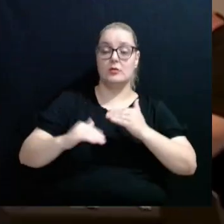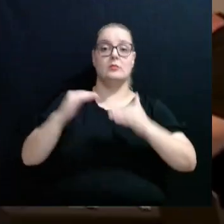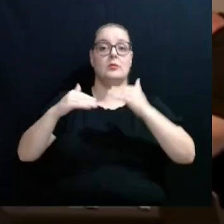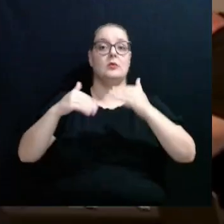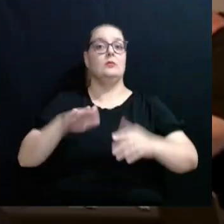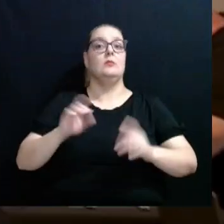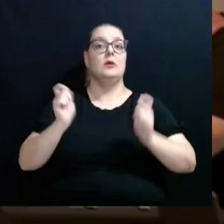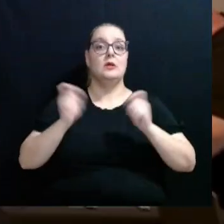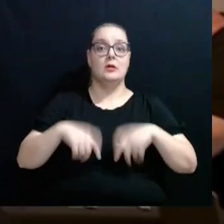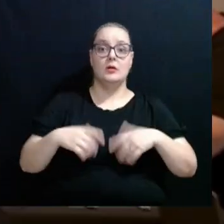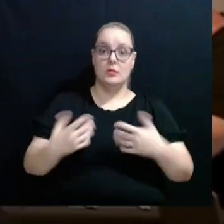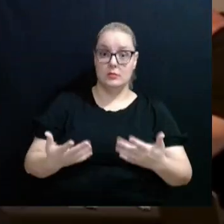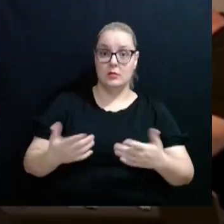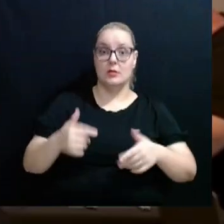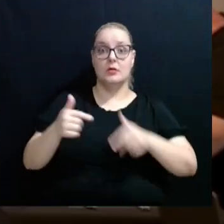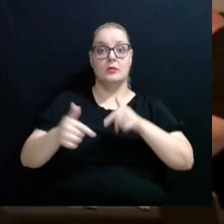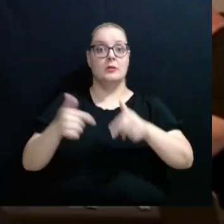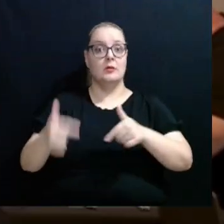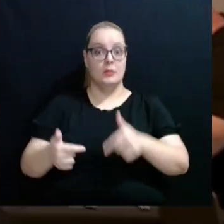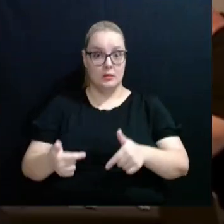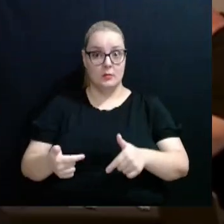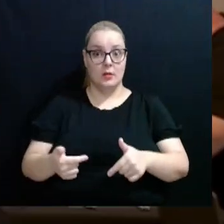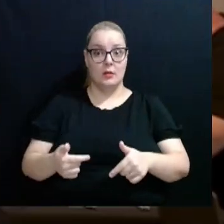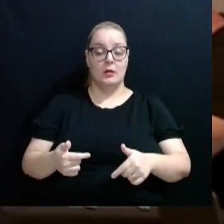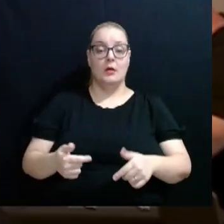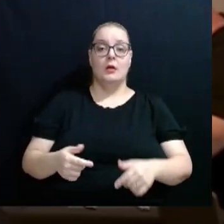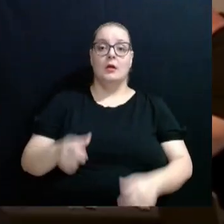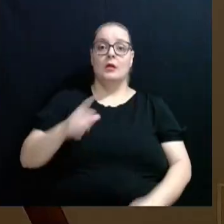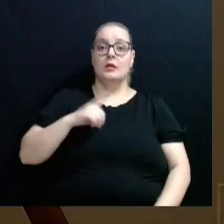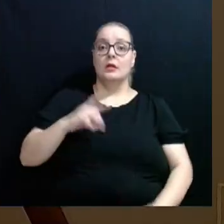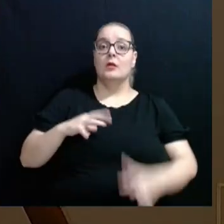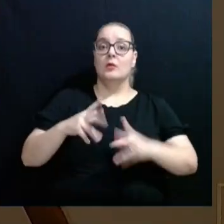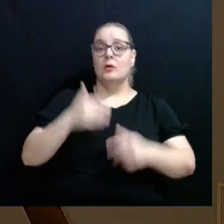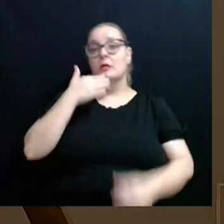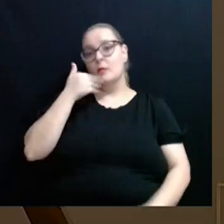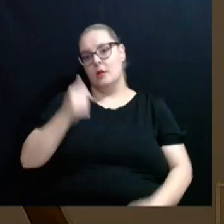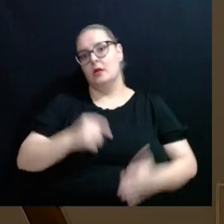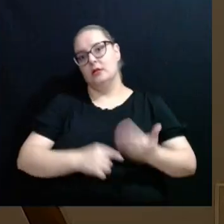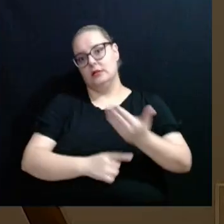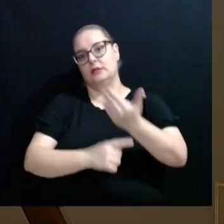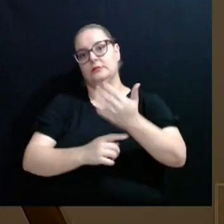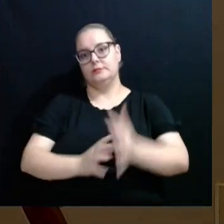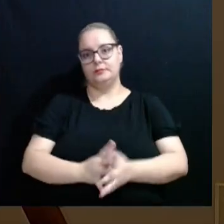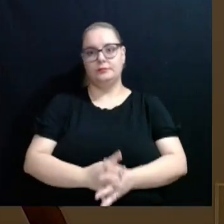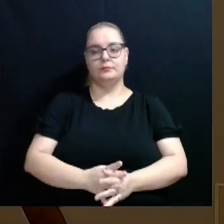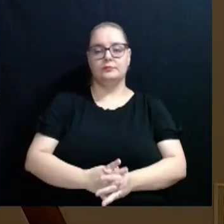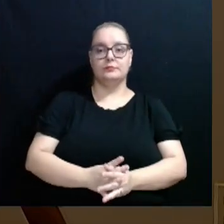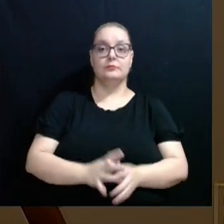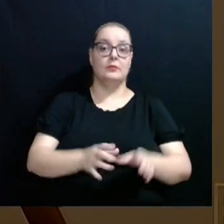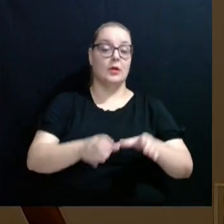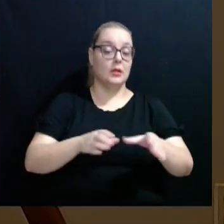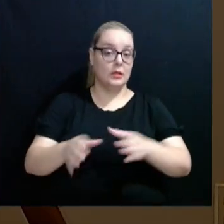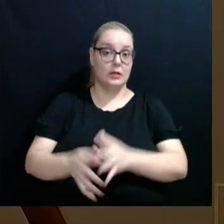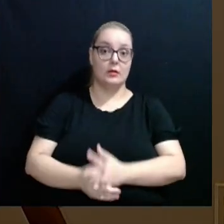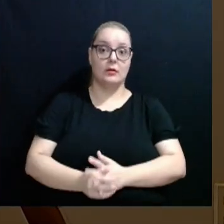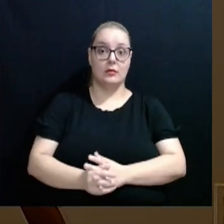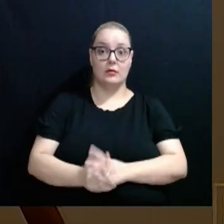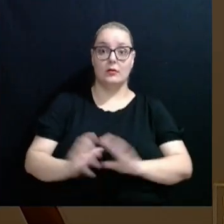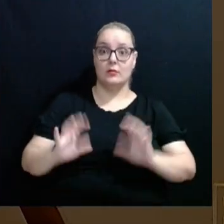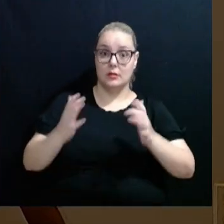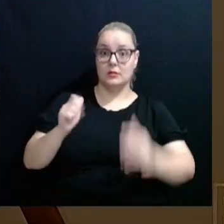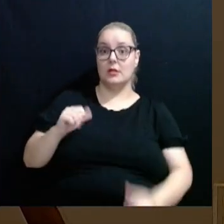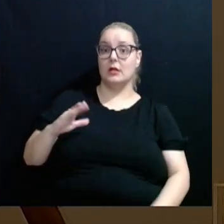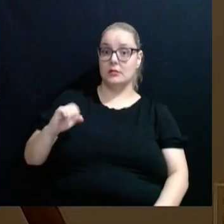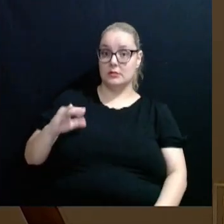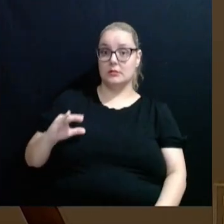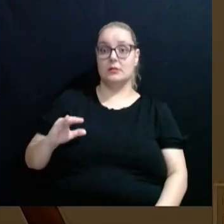seu trabalho, extraindo tudo de melhor da tecnologia. Para a coordenadora de eventos da ASIC, o tema ganha